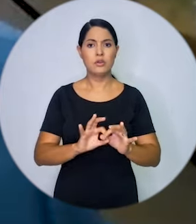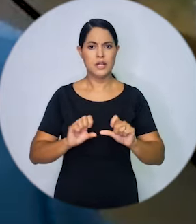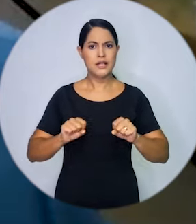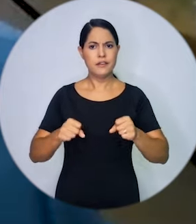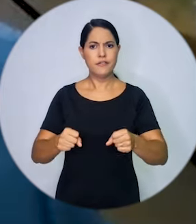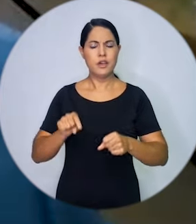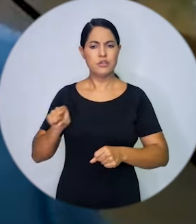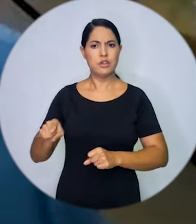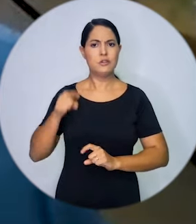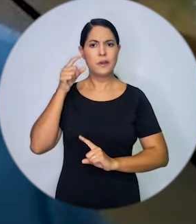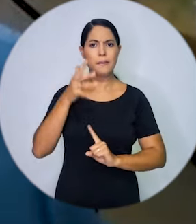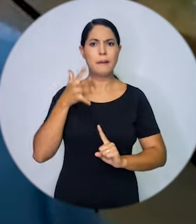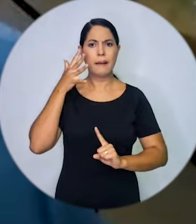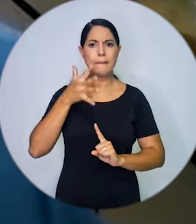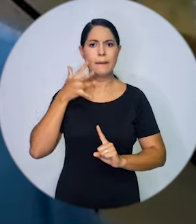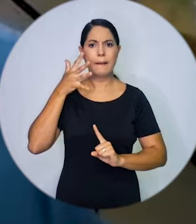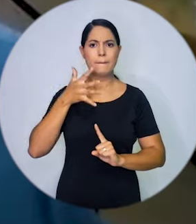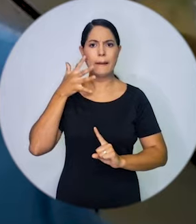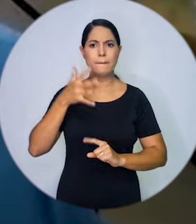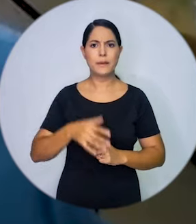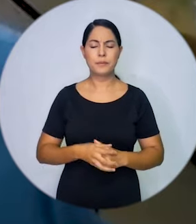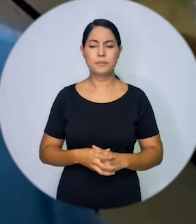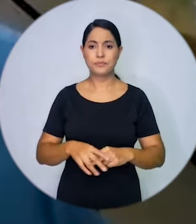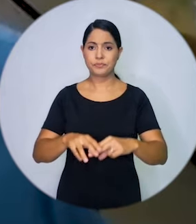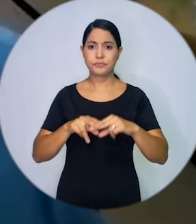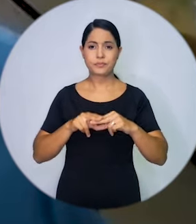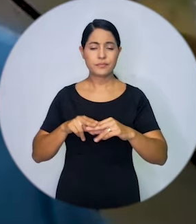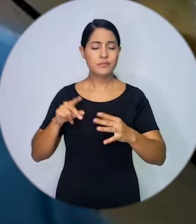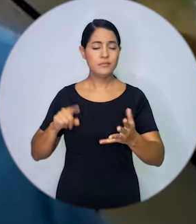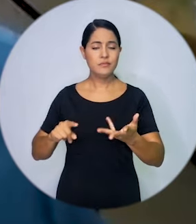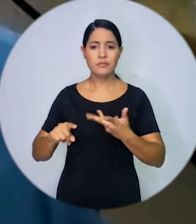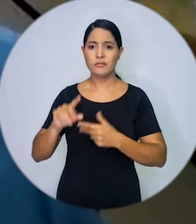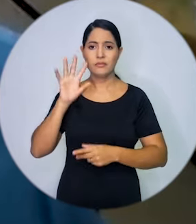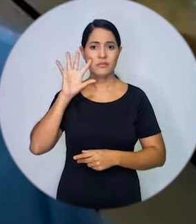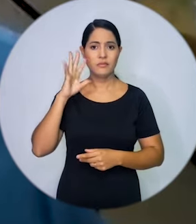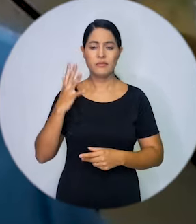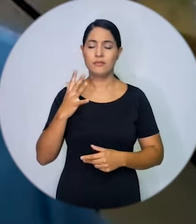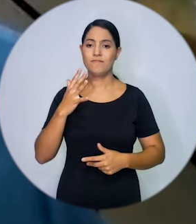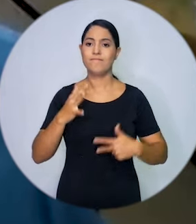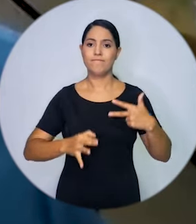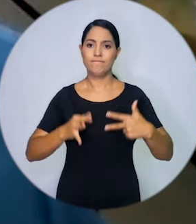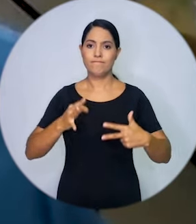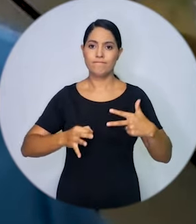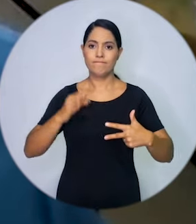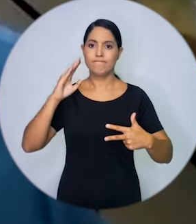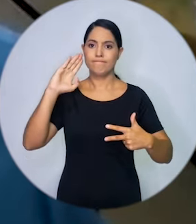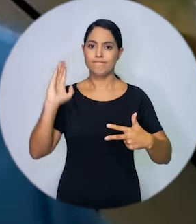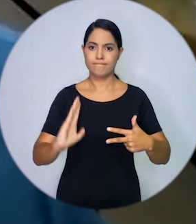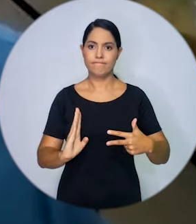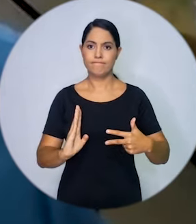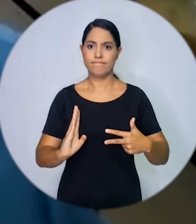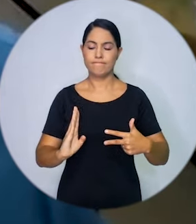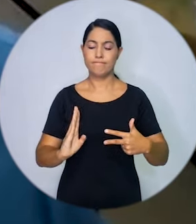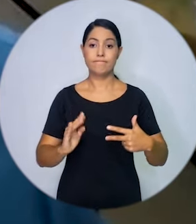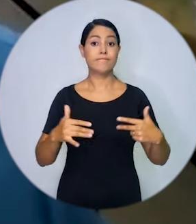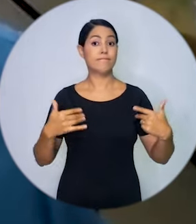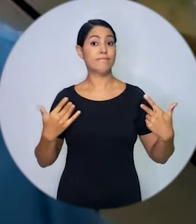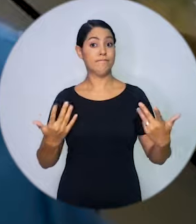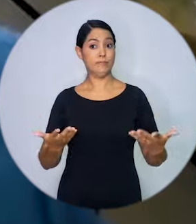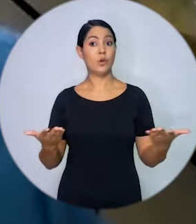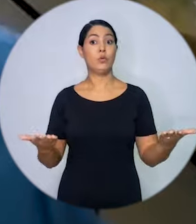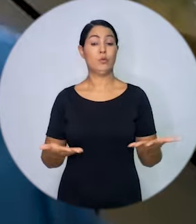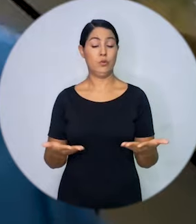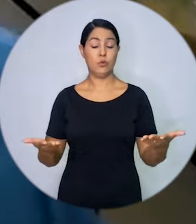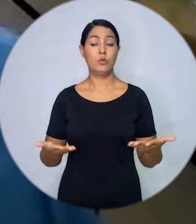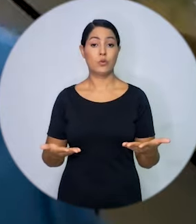muito veemente, né? Diante dos acontecimentos recentes no nosso judiciário brasileiro,